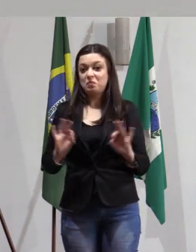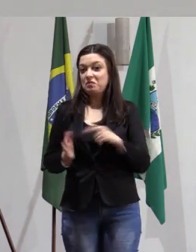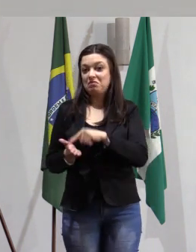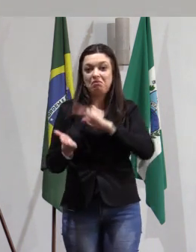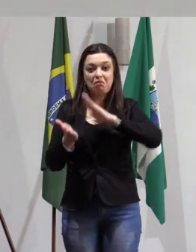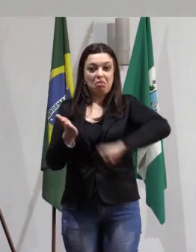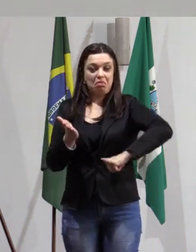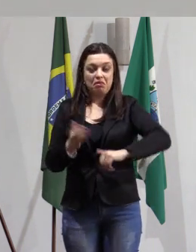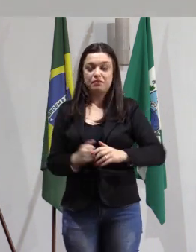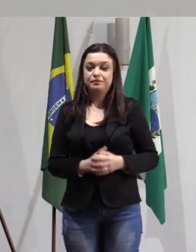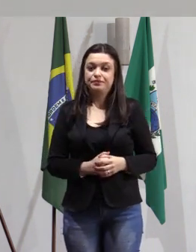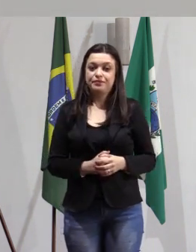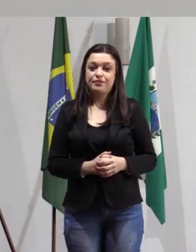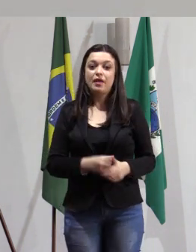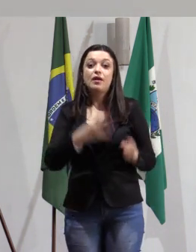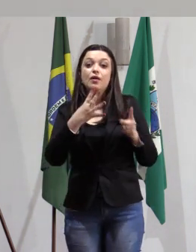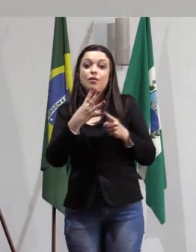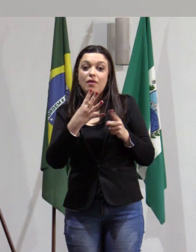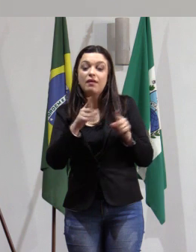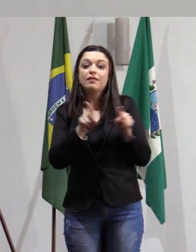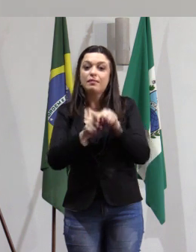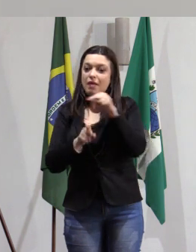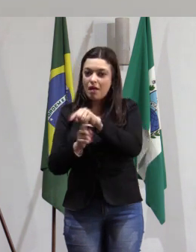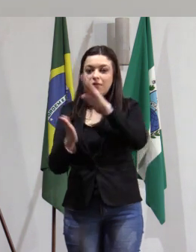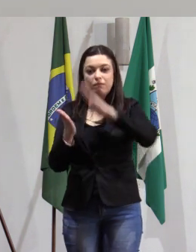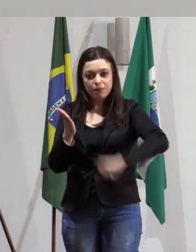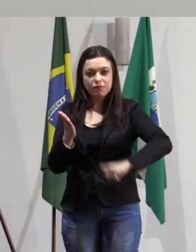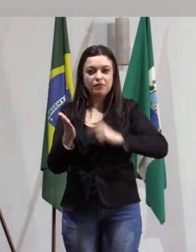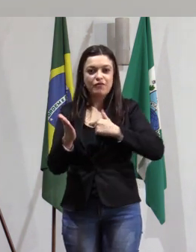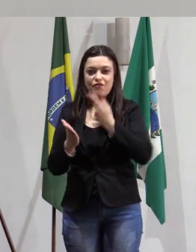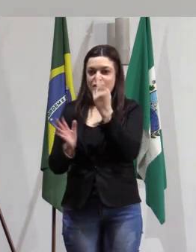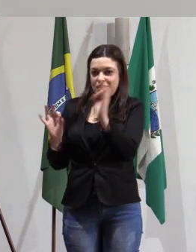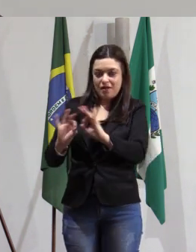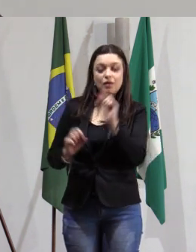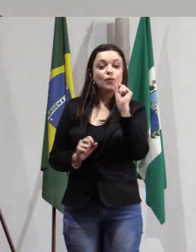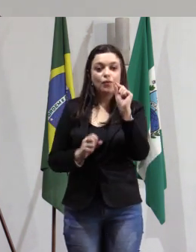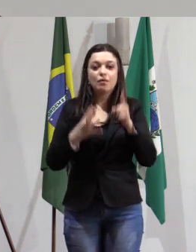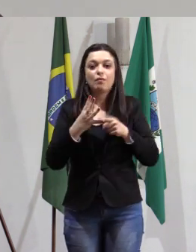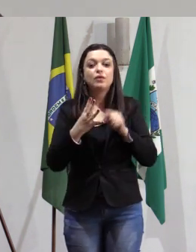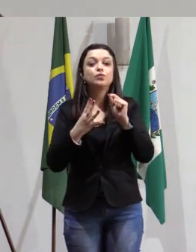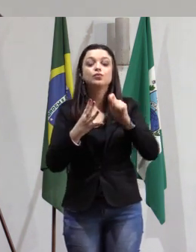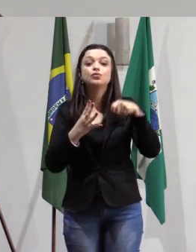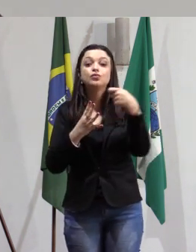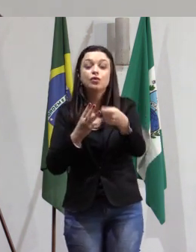Quarto, a quarta grande ausência, a dinâmica da inclusão.